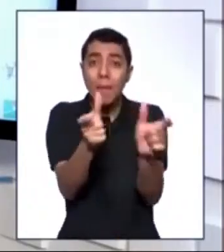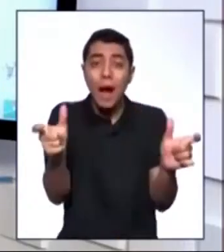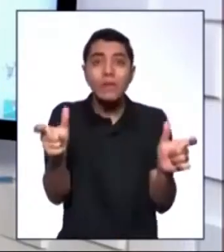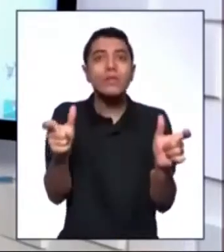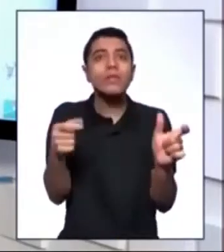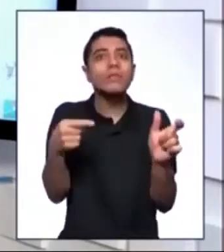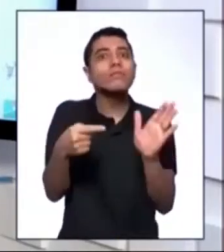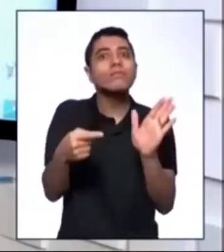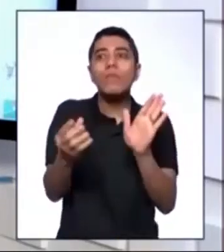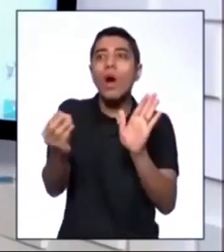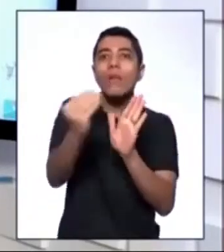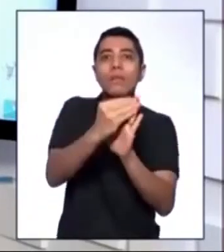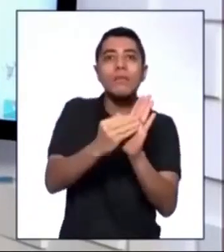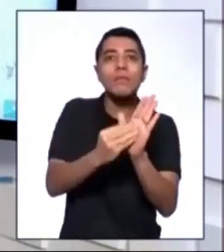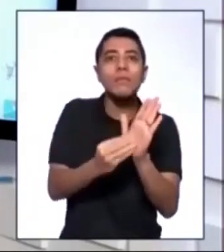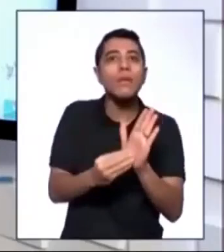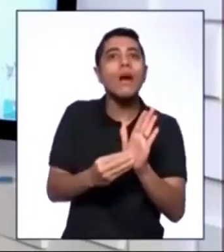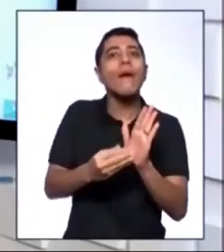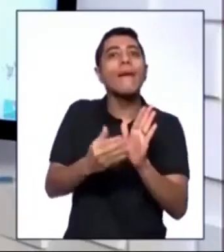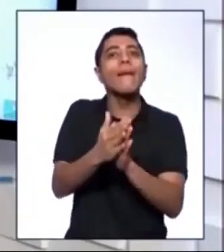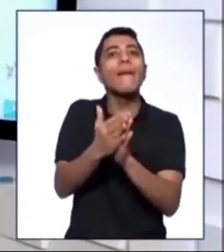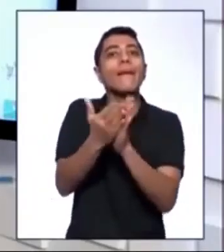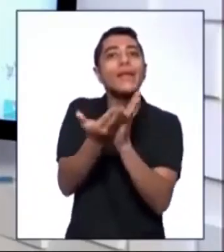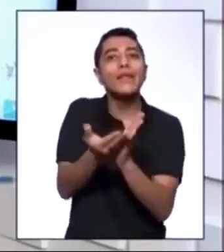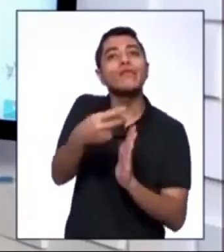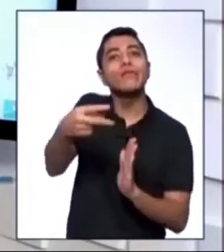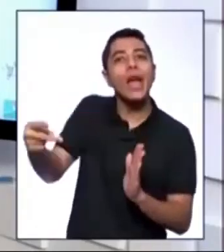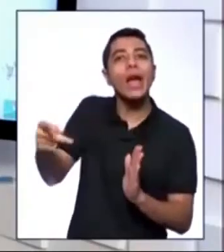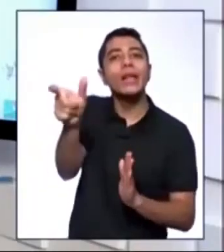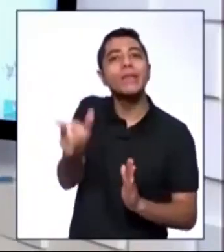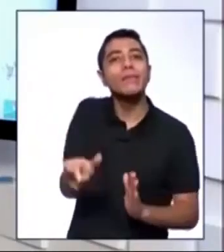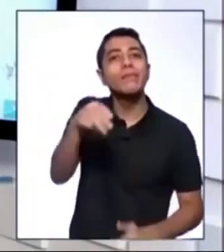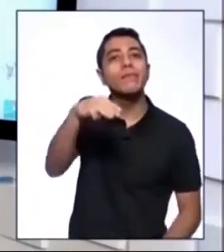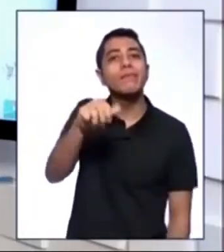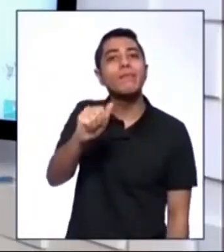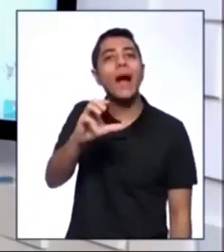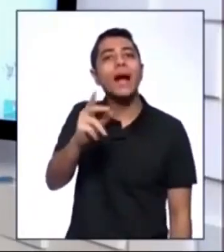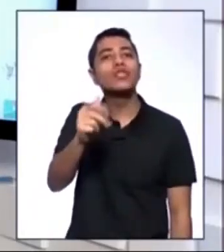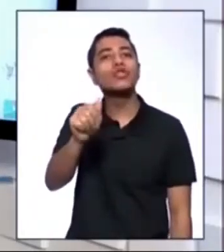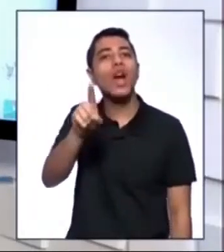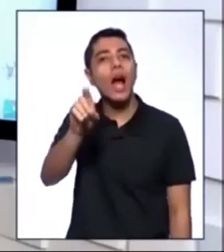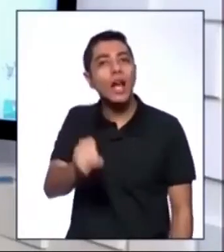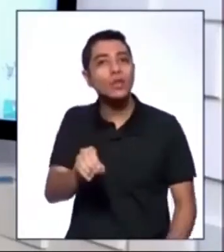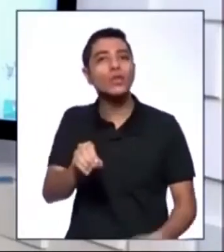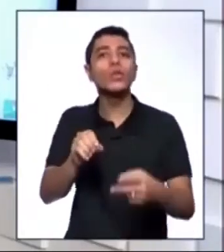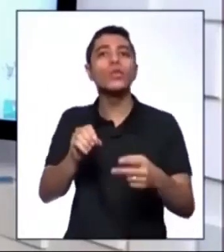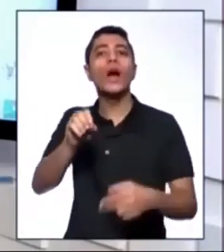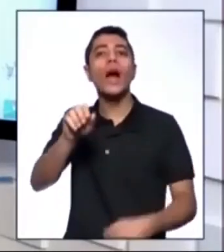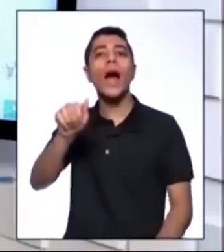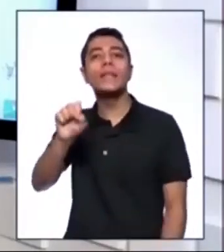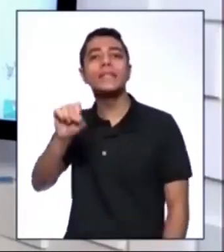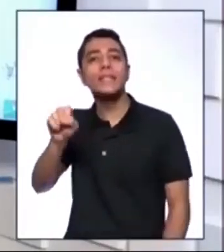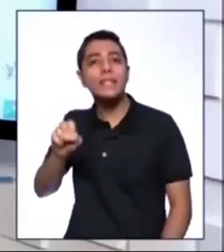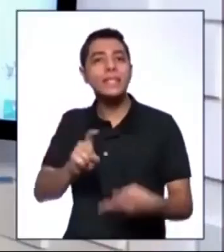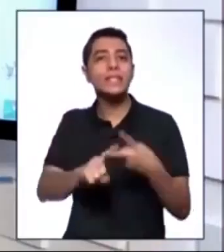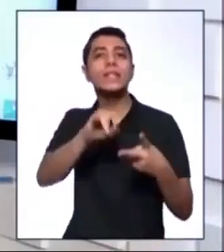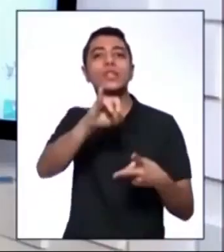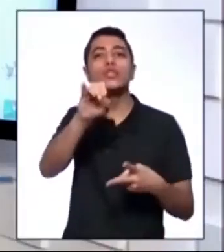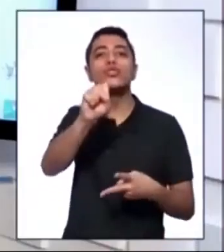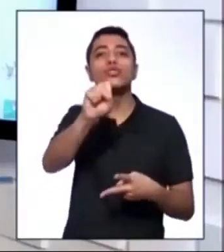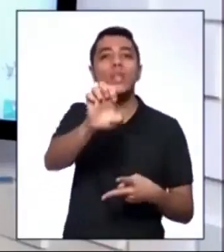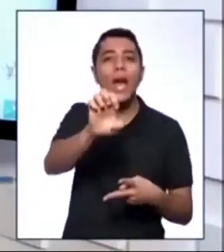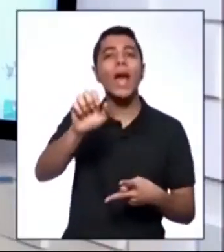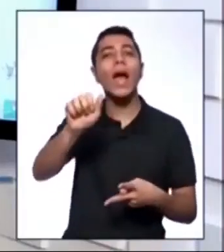de obras como, por exemplo, de Machado de Assis, de José de Alencar, de Camilo Castelo Branco. Então você vai pegando esses textos e vai falando, nossa,